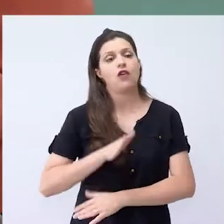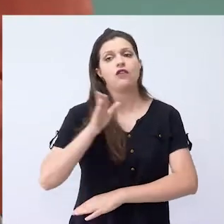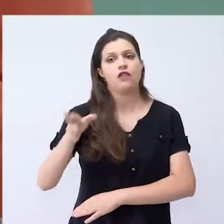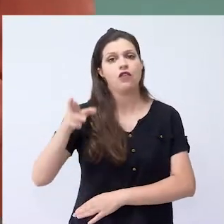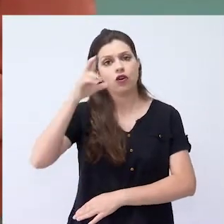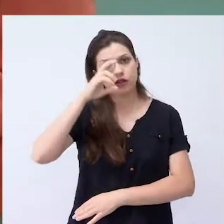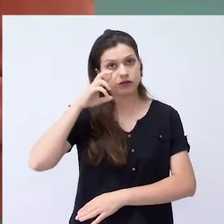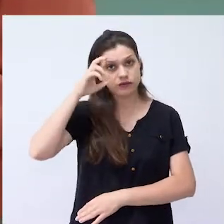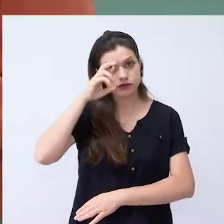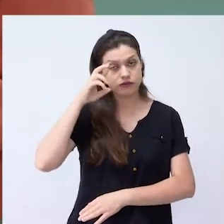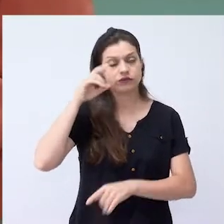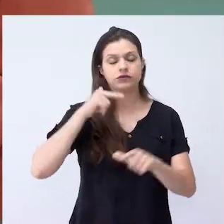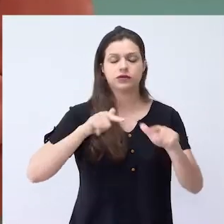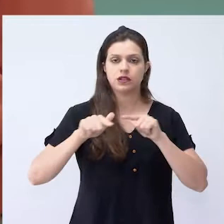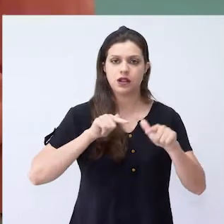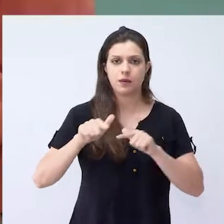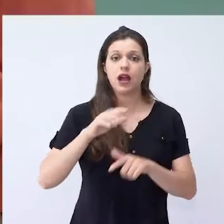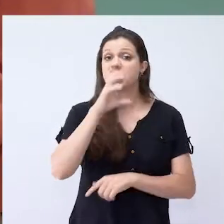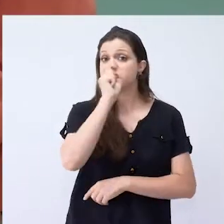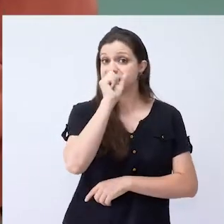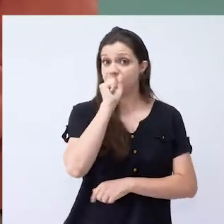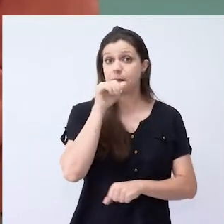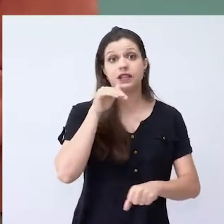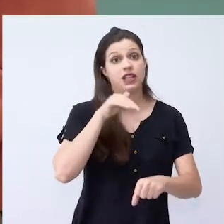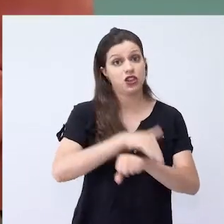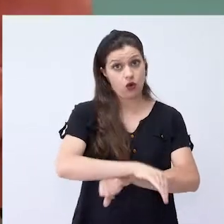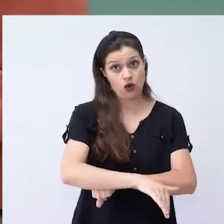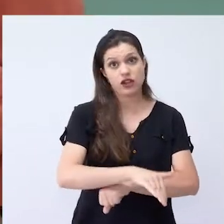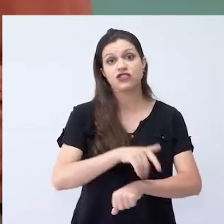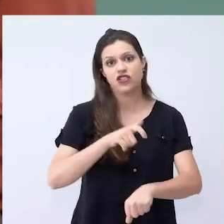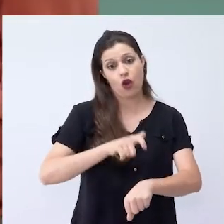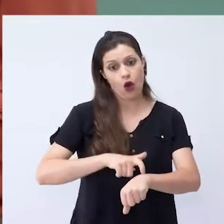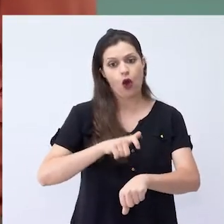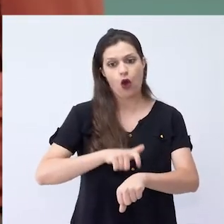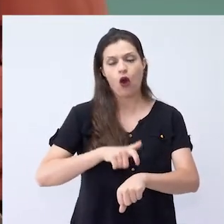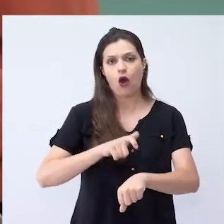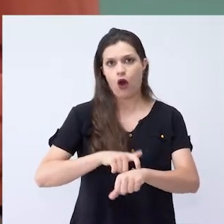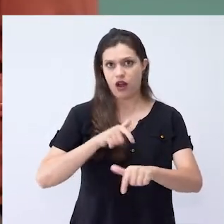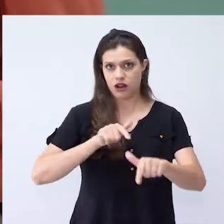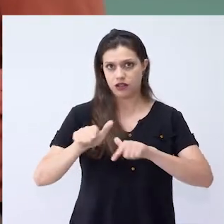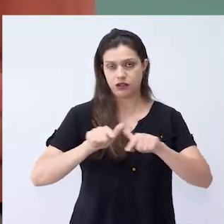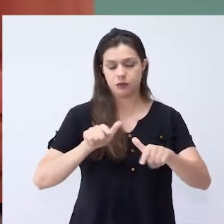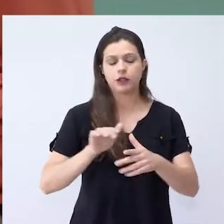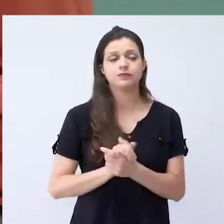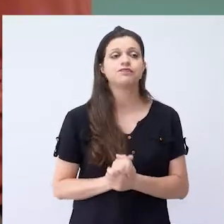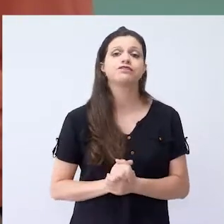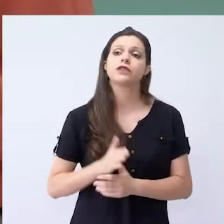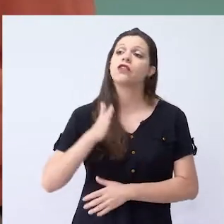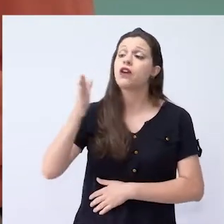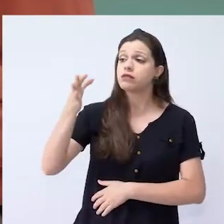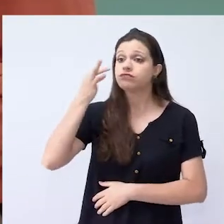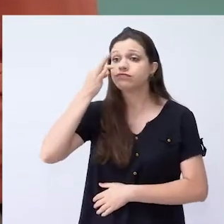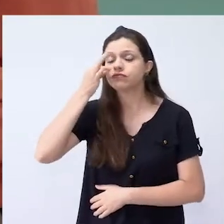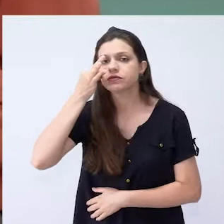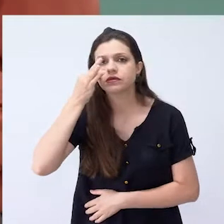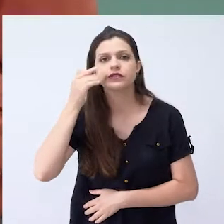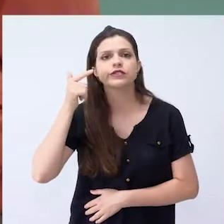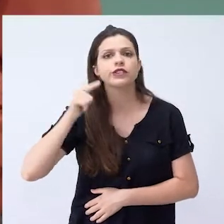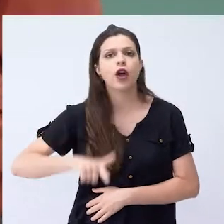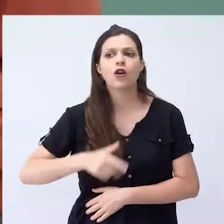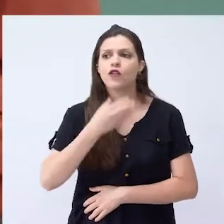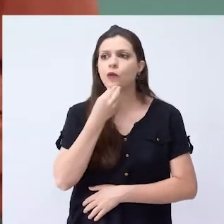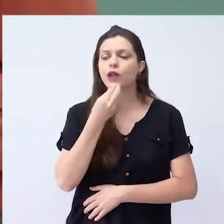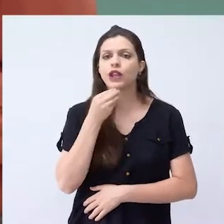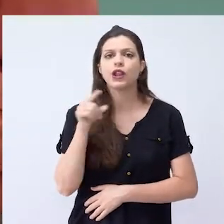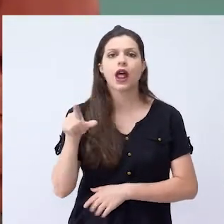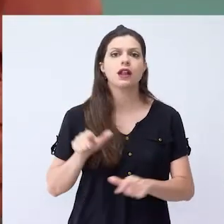eu e mais 2 auditoras fiscais do trabalho, para num sábado à noite, que era o dia que havia mencionado lá na denúncia, e nós fomos até lá. E, de